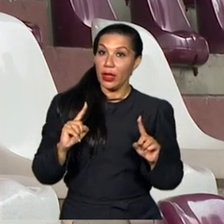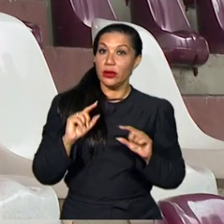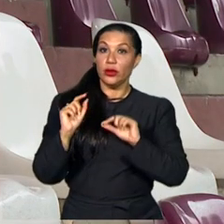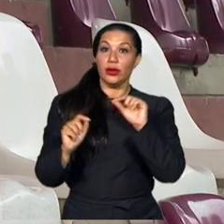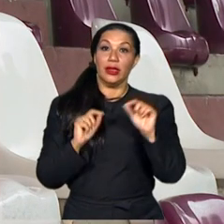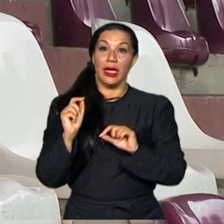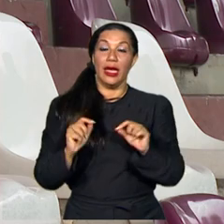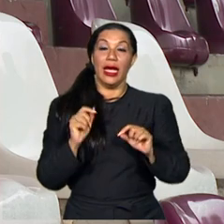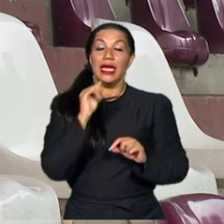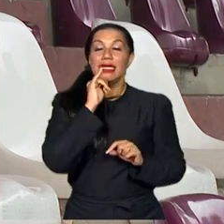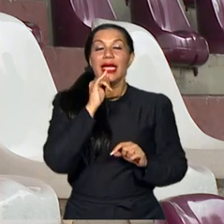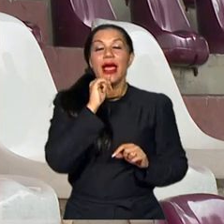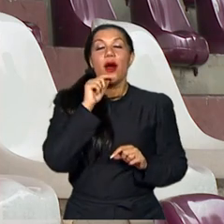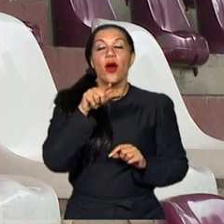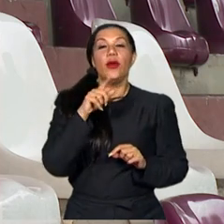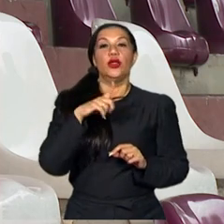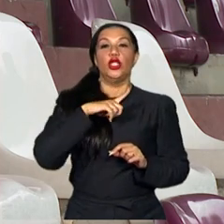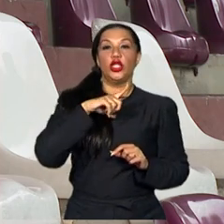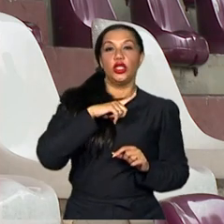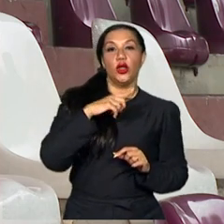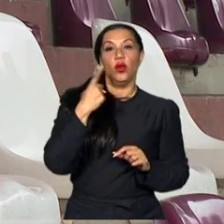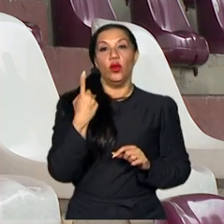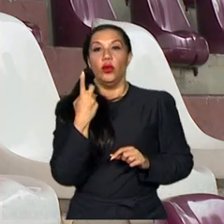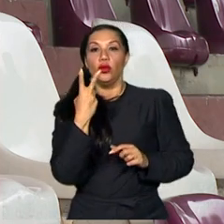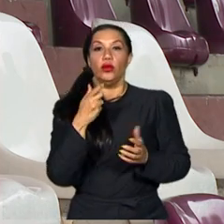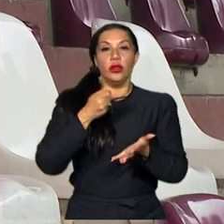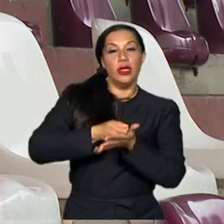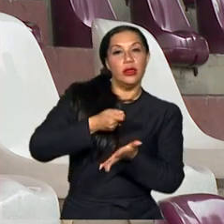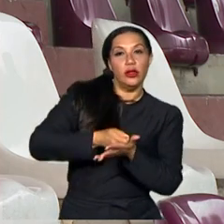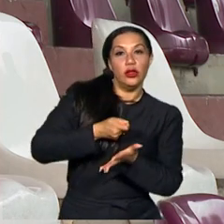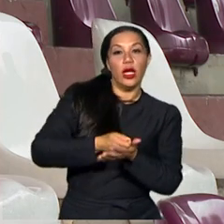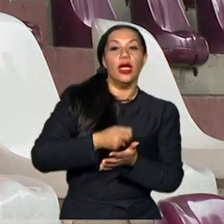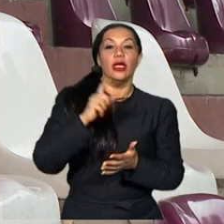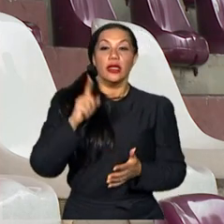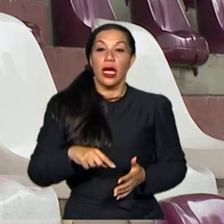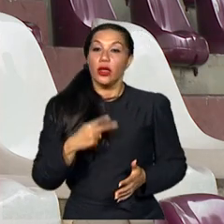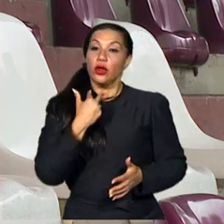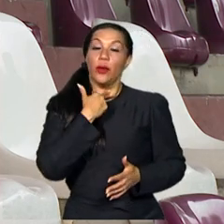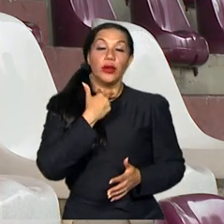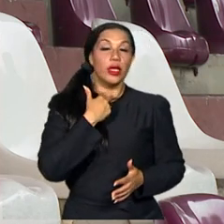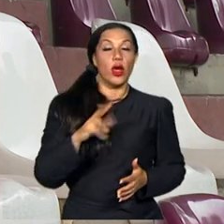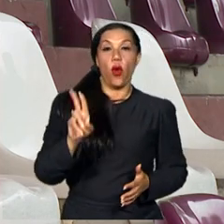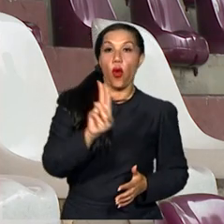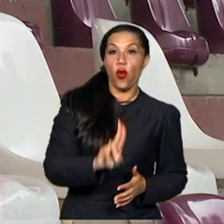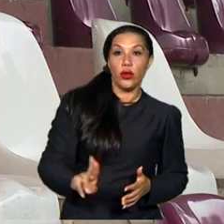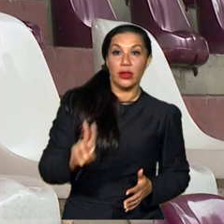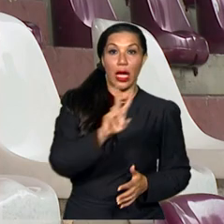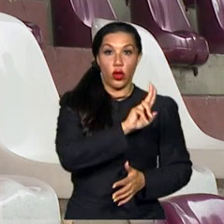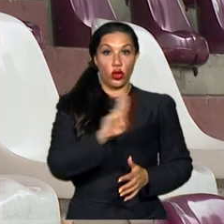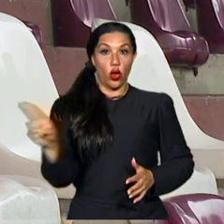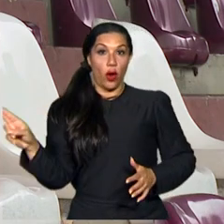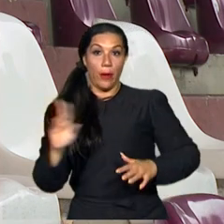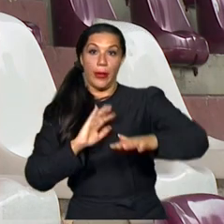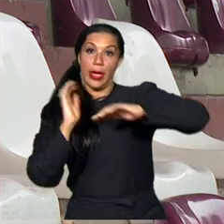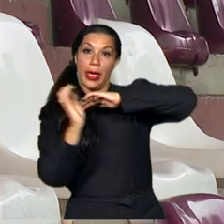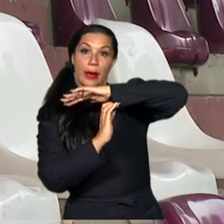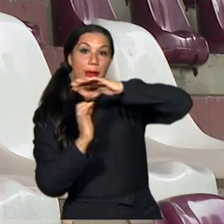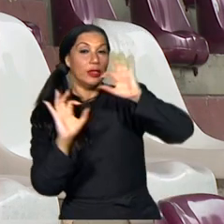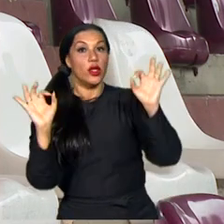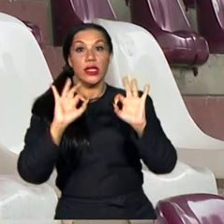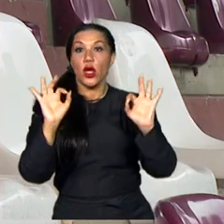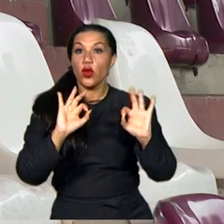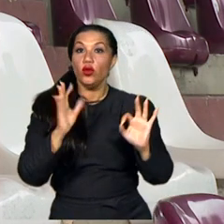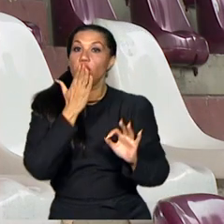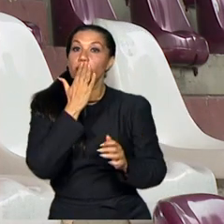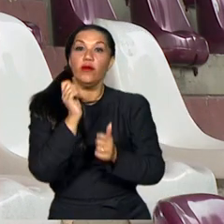APIA tinha uma ou duas exigências. Uma delas era de que não poderia usar nome de empresa. Nenhum clube poderia usar